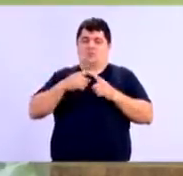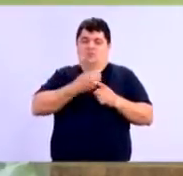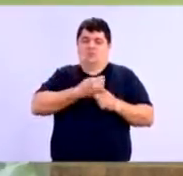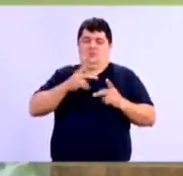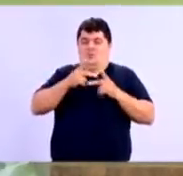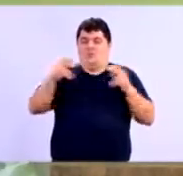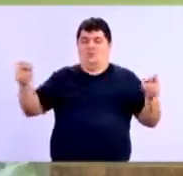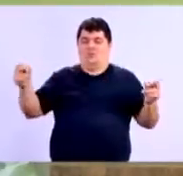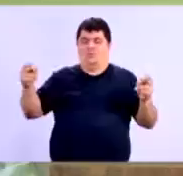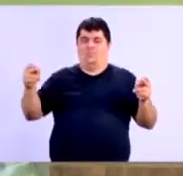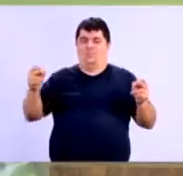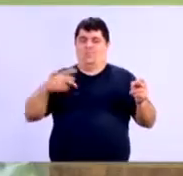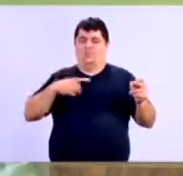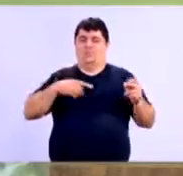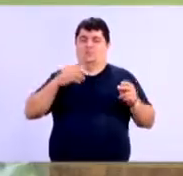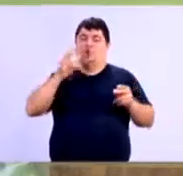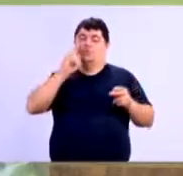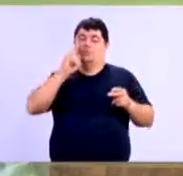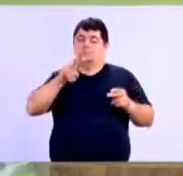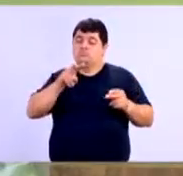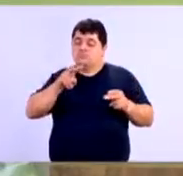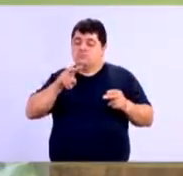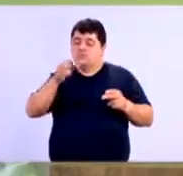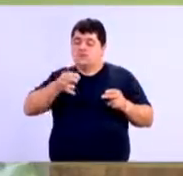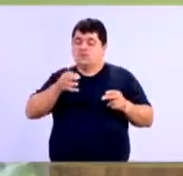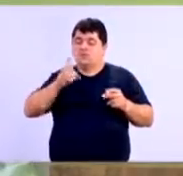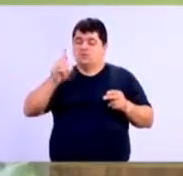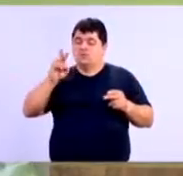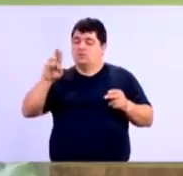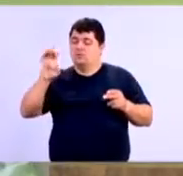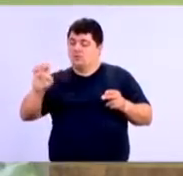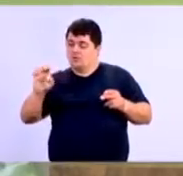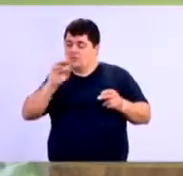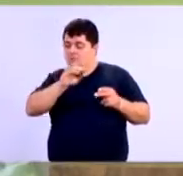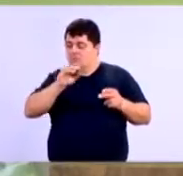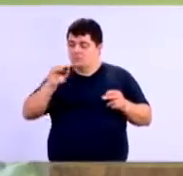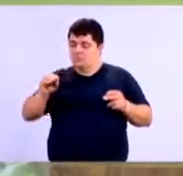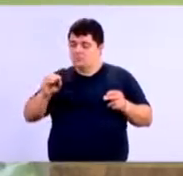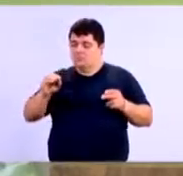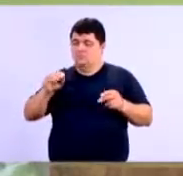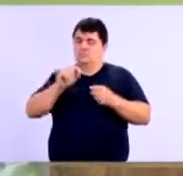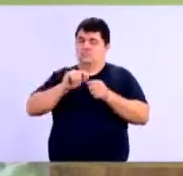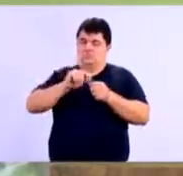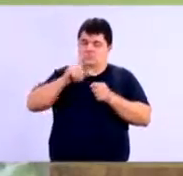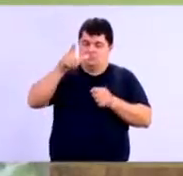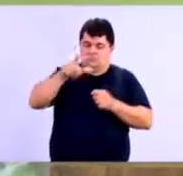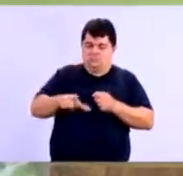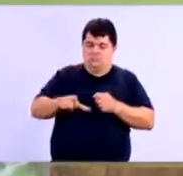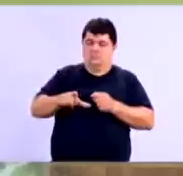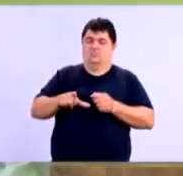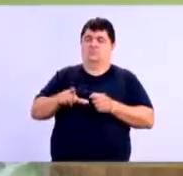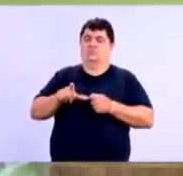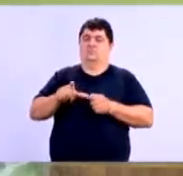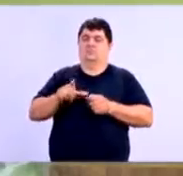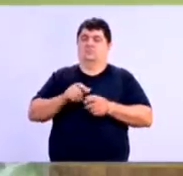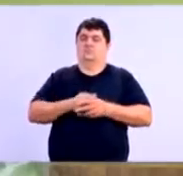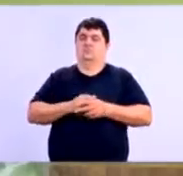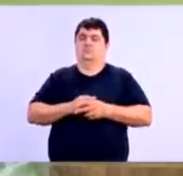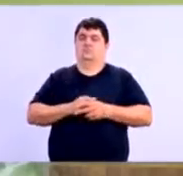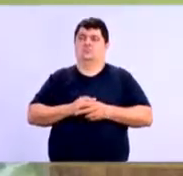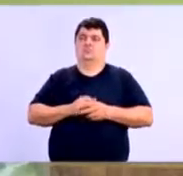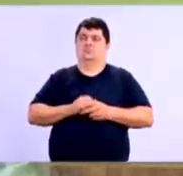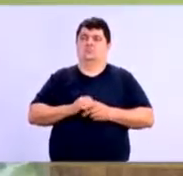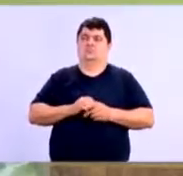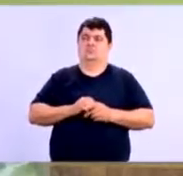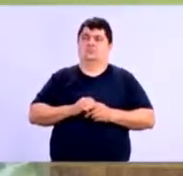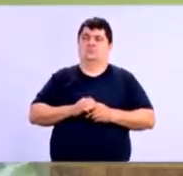índice. Então, assim, vamos observar, voltar para a DRE, pegar a questão da DRE na questão do retorno no cálculo do